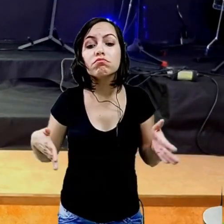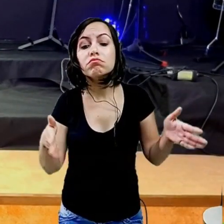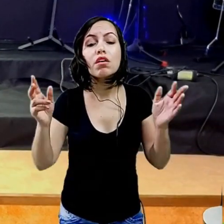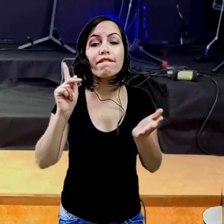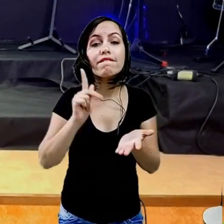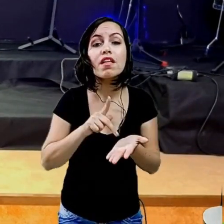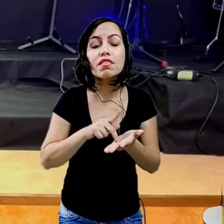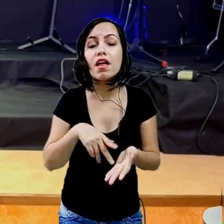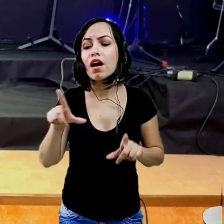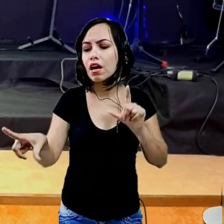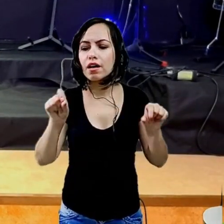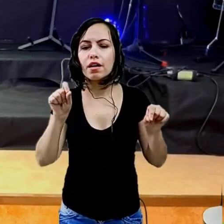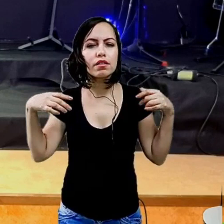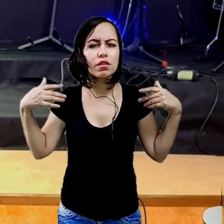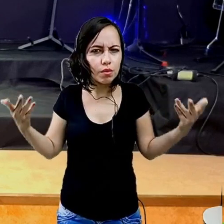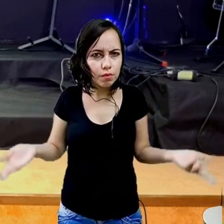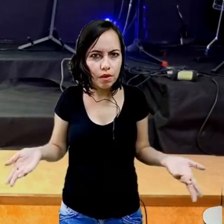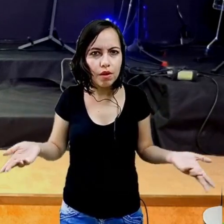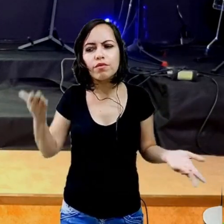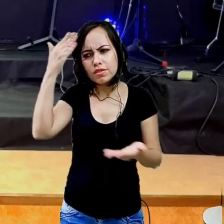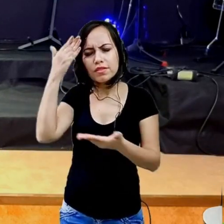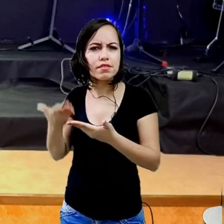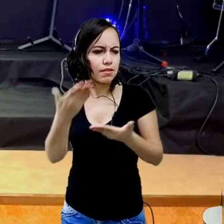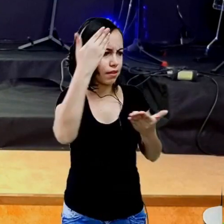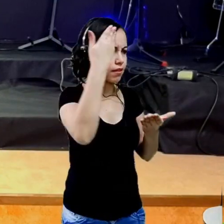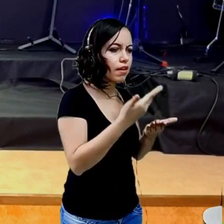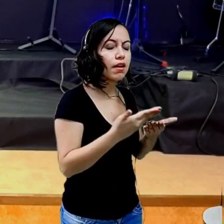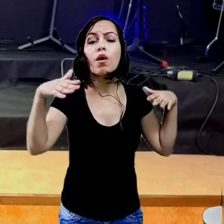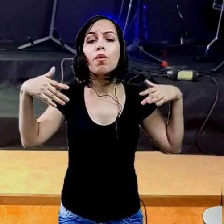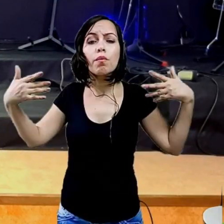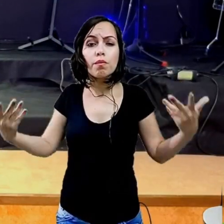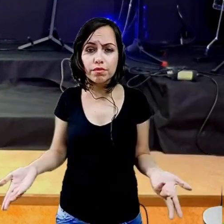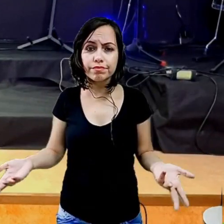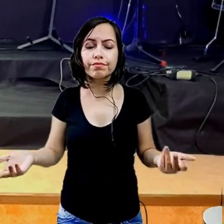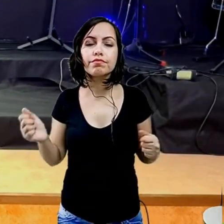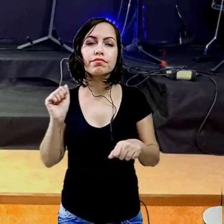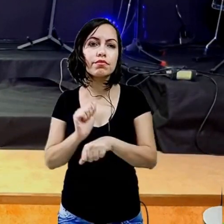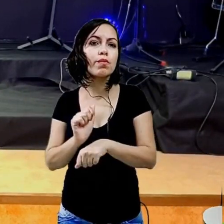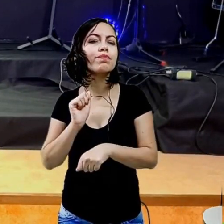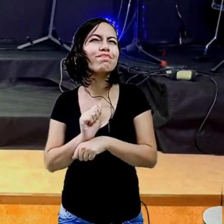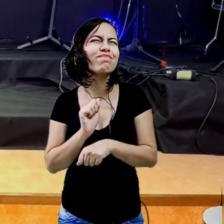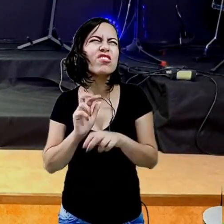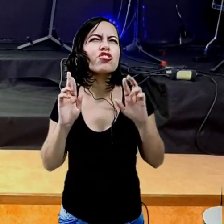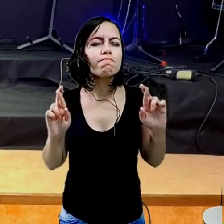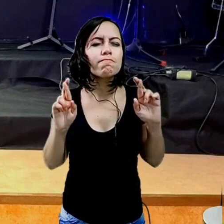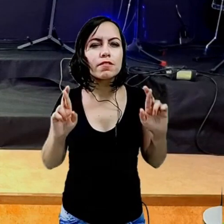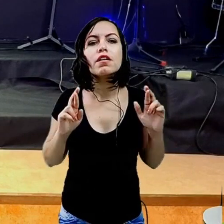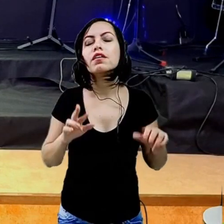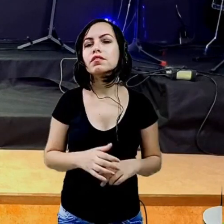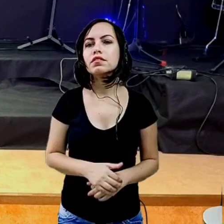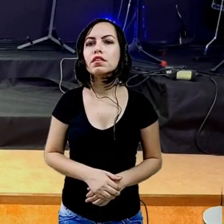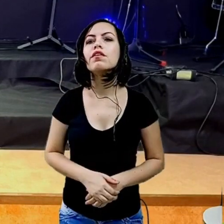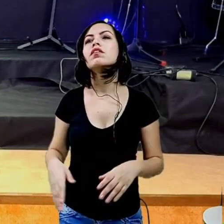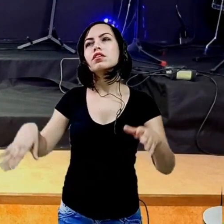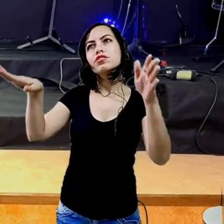tem se colocado, que você tem crido, com a expectativa e a esperança